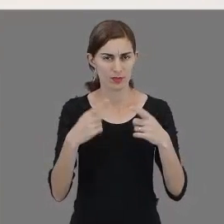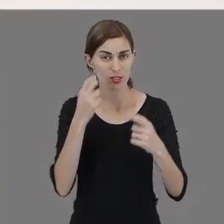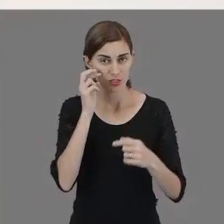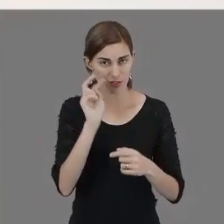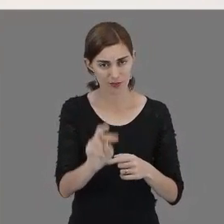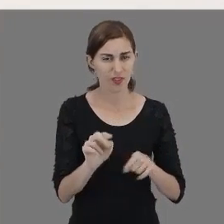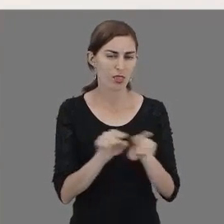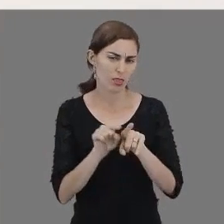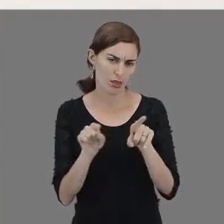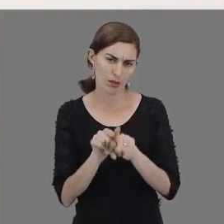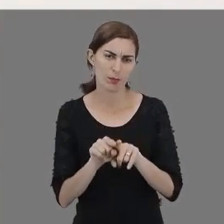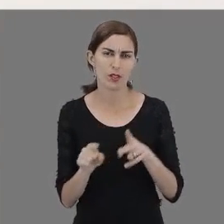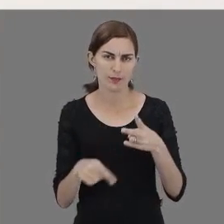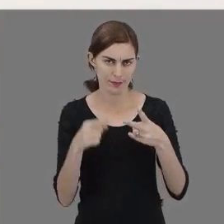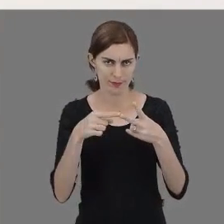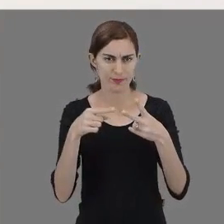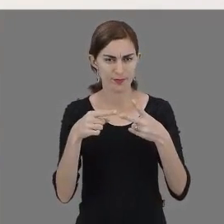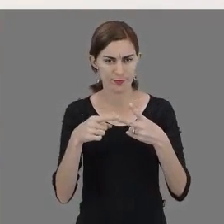gente pode ver